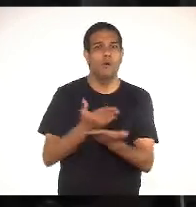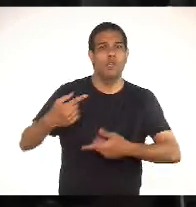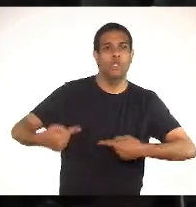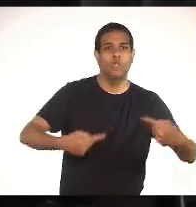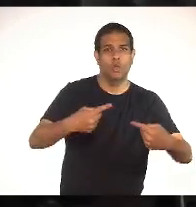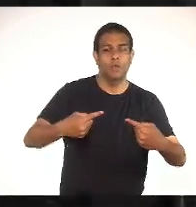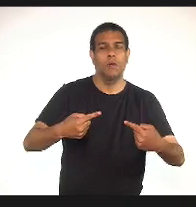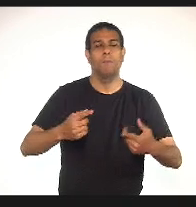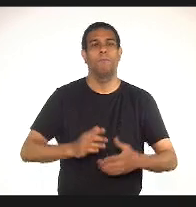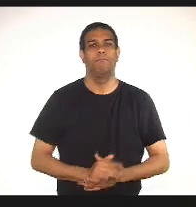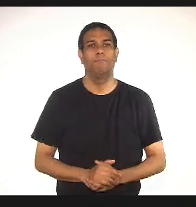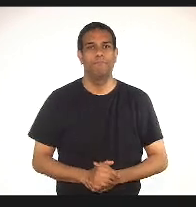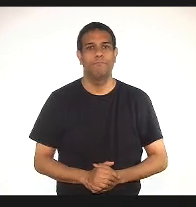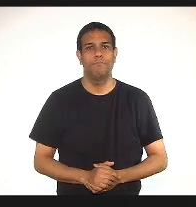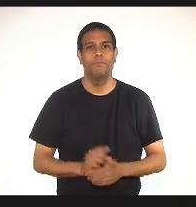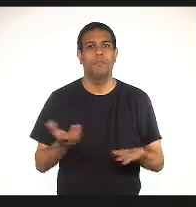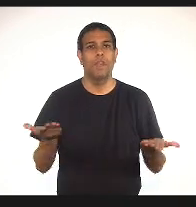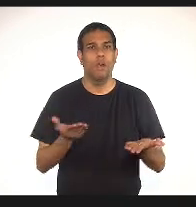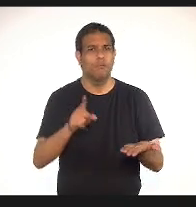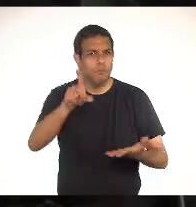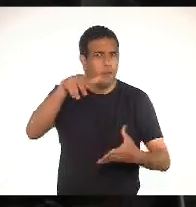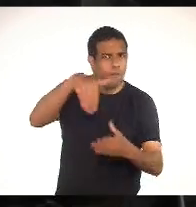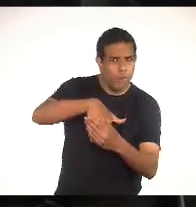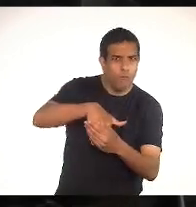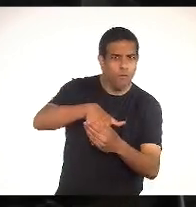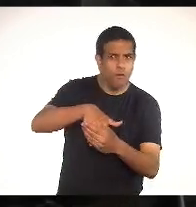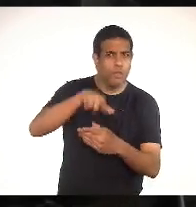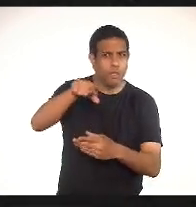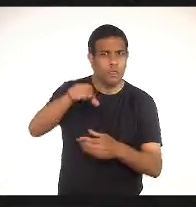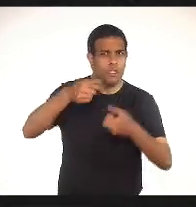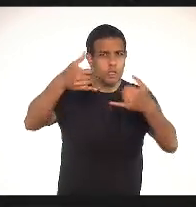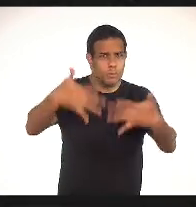única. Você quer declarar voto, deputado Samuel?